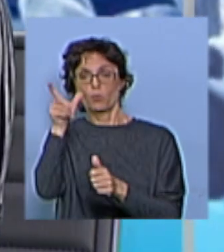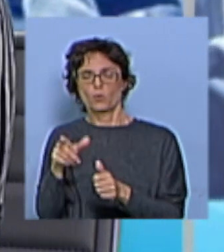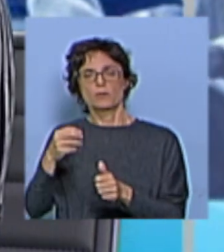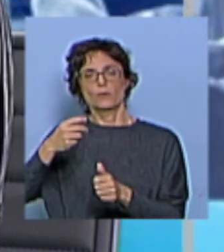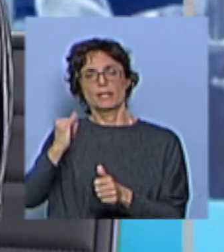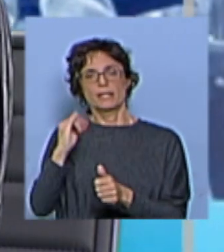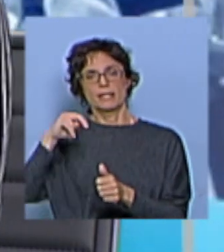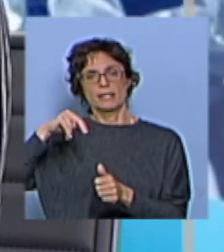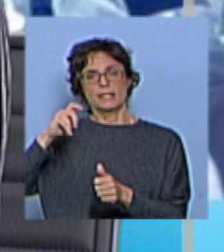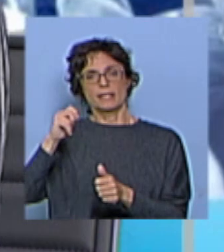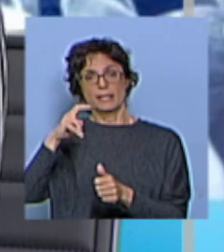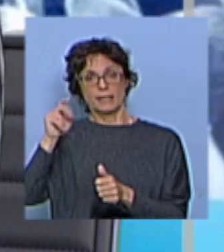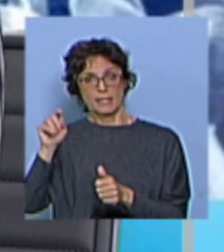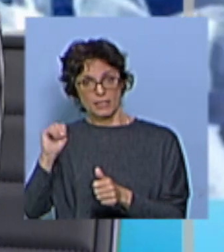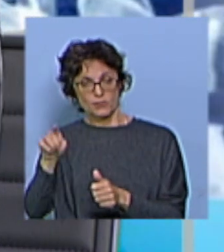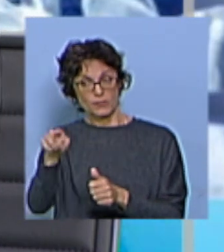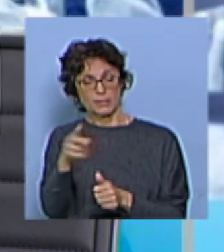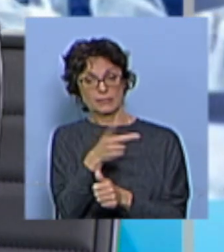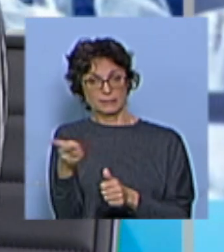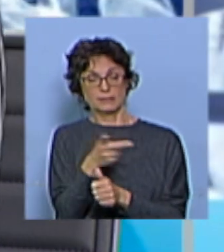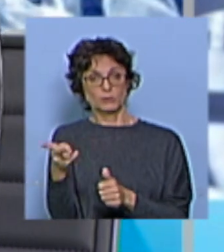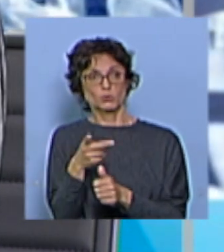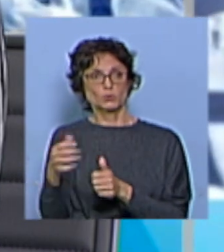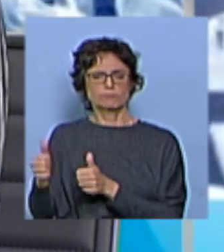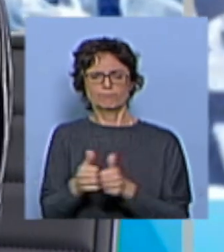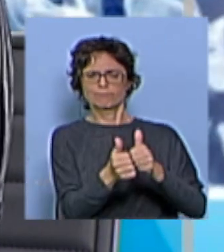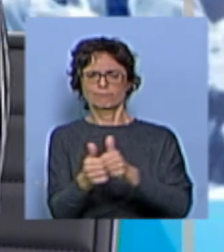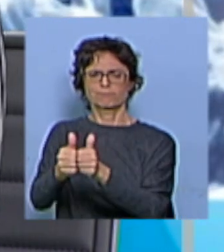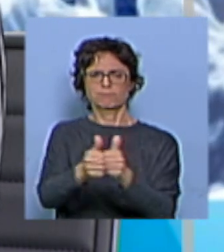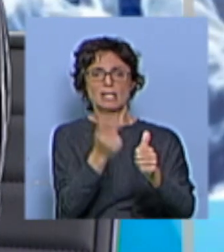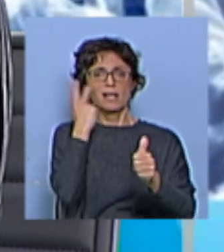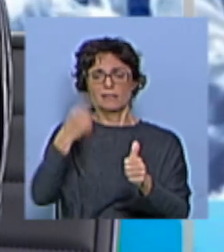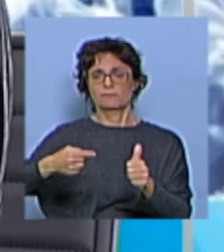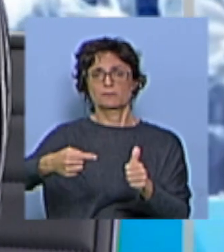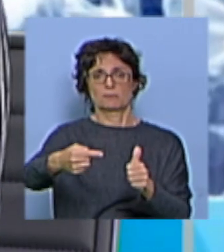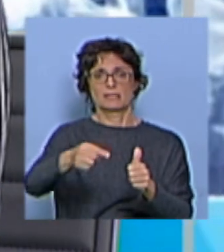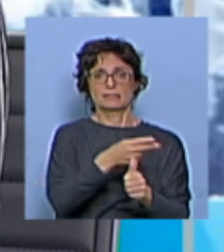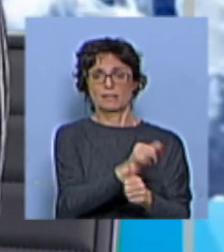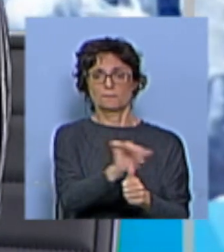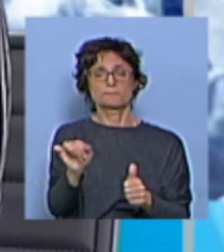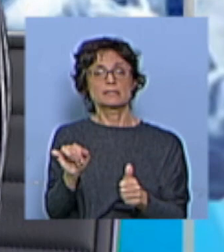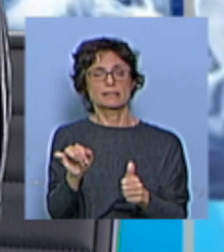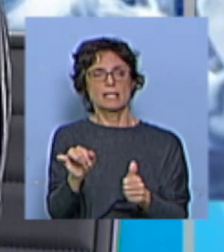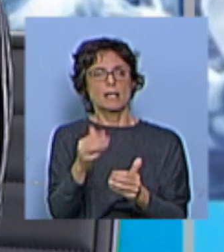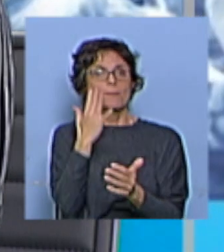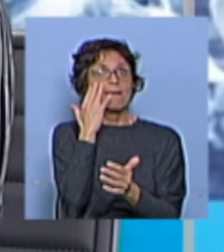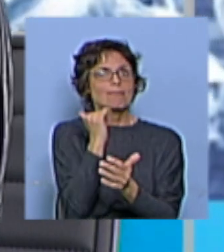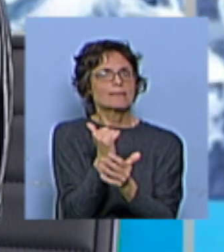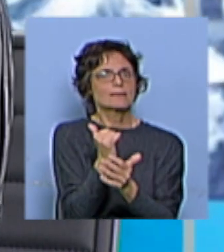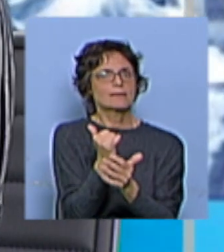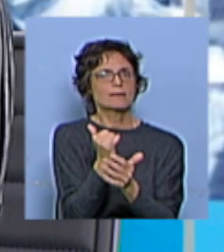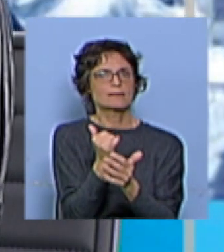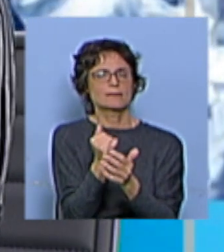habitualmente estão, acompanhámos aquilo que eles habitualmente fazem, também numa tentativa de mostrar esse tal lado em que